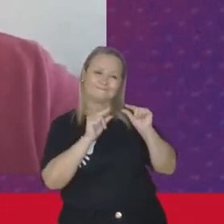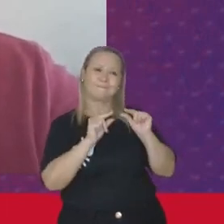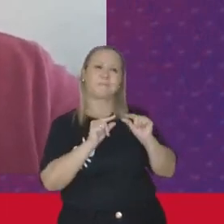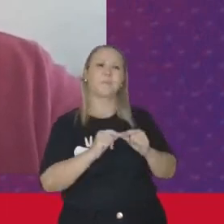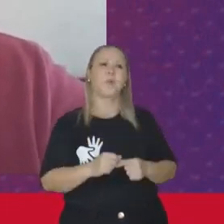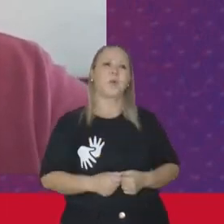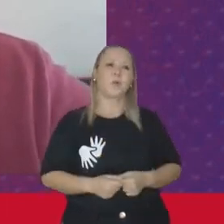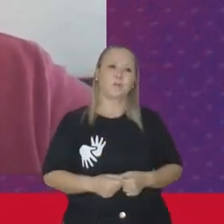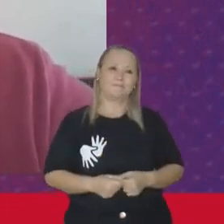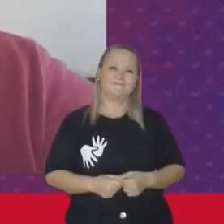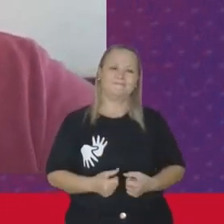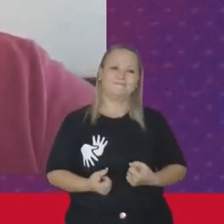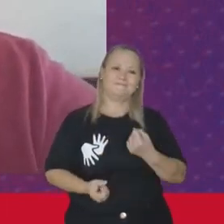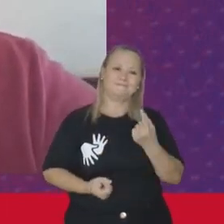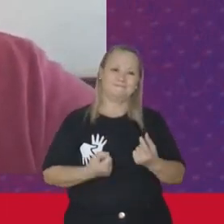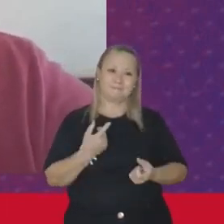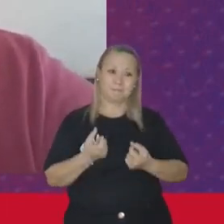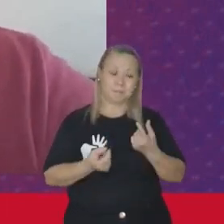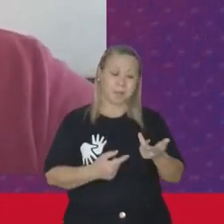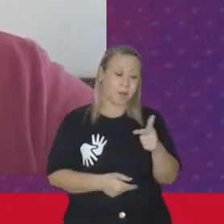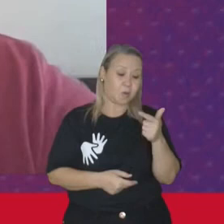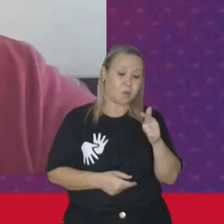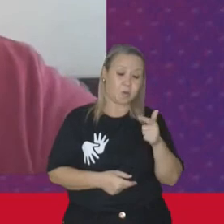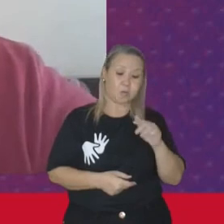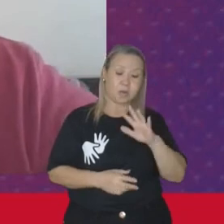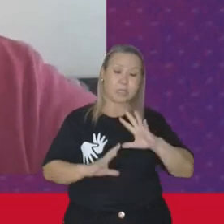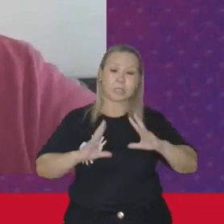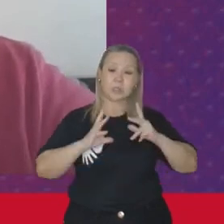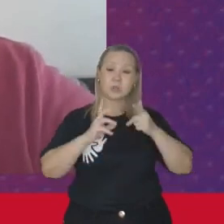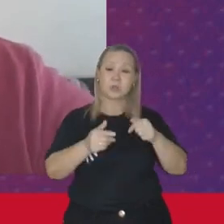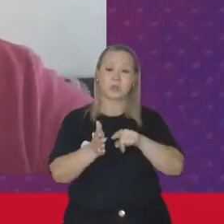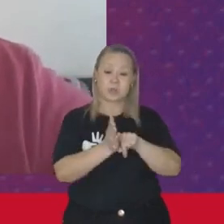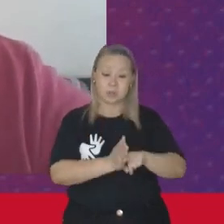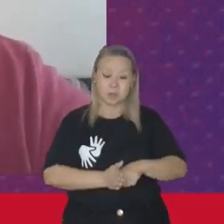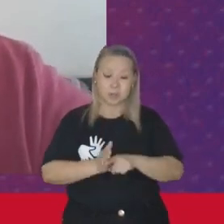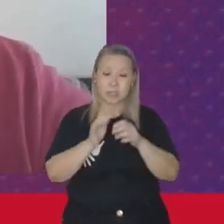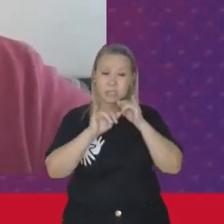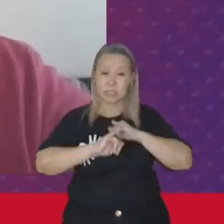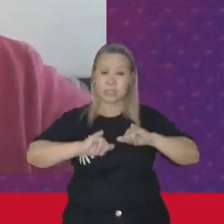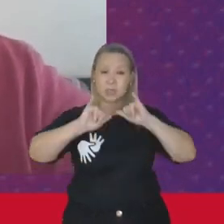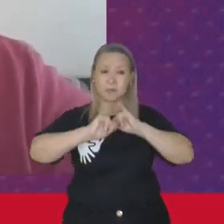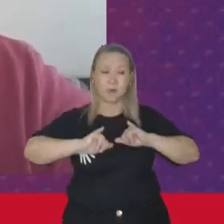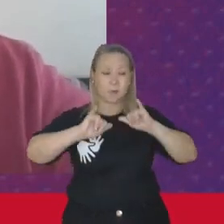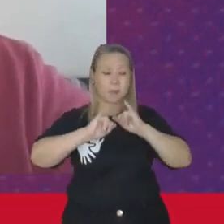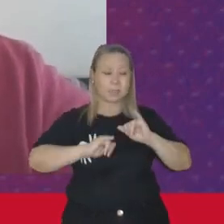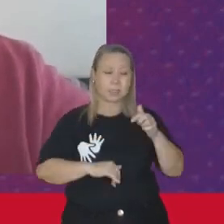não tem todas as pesquisas, todos os dados